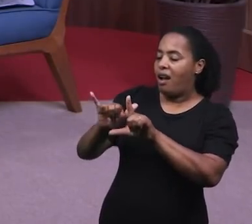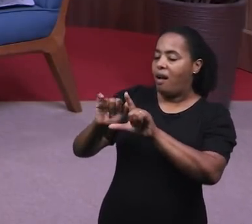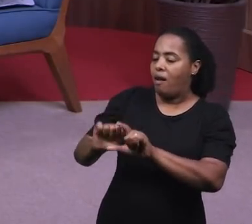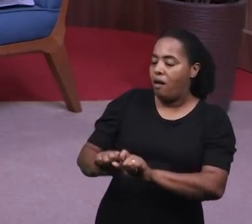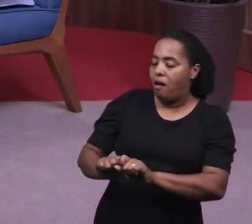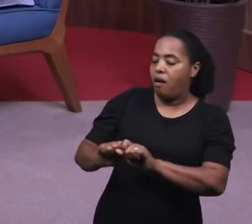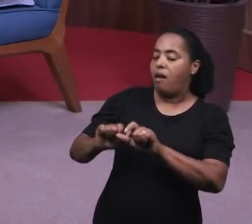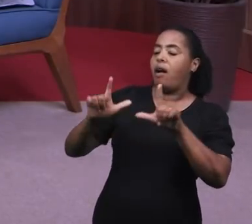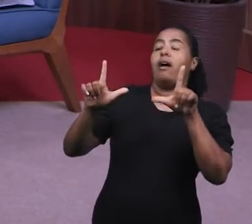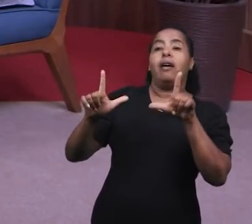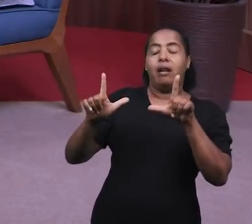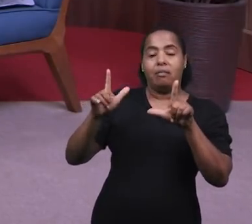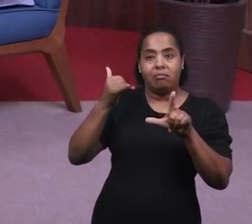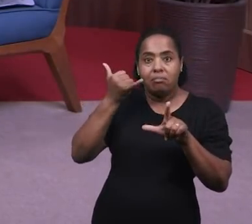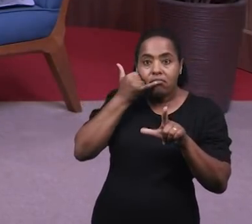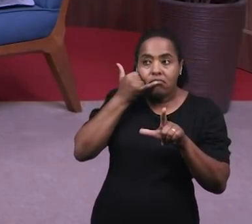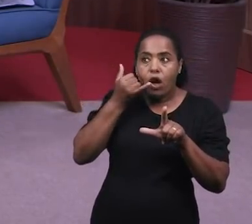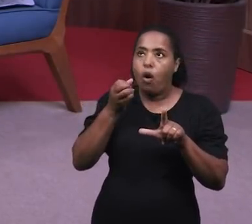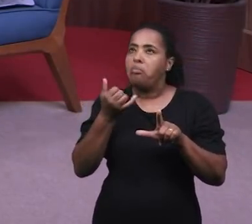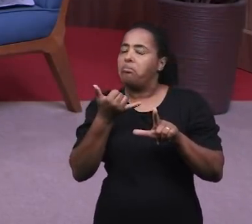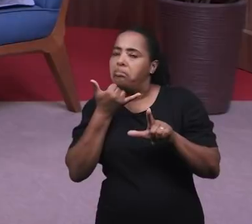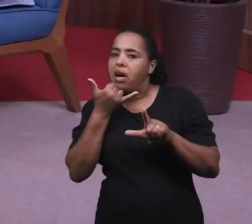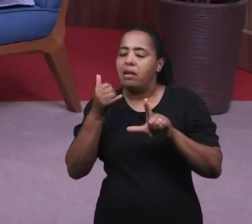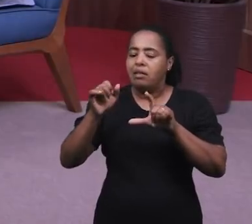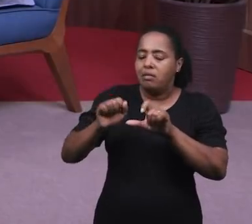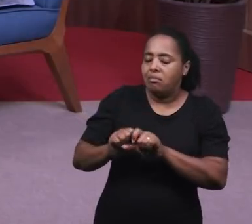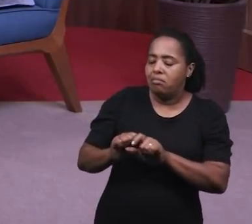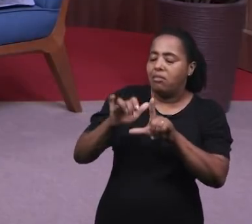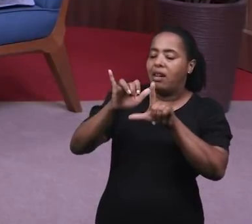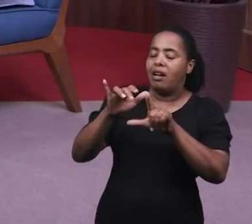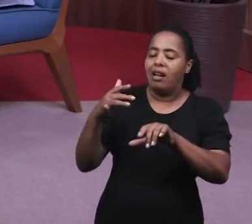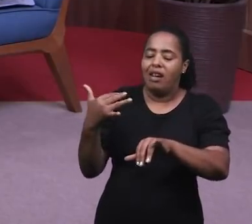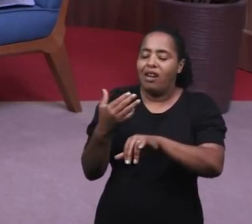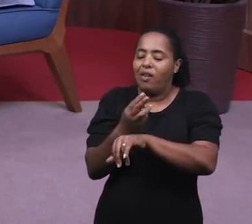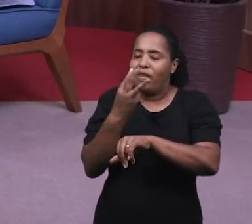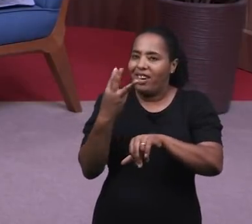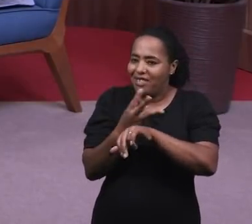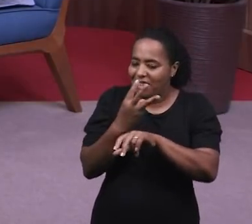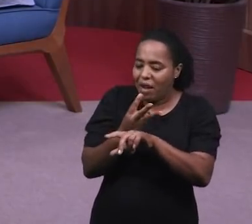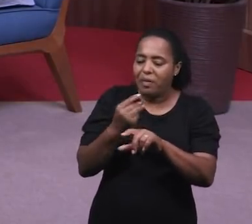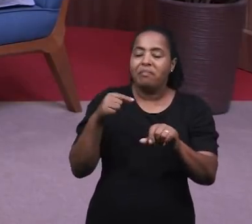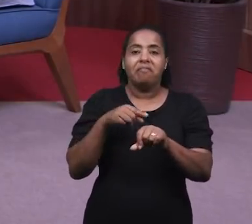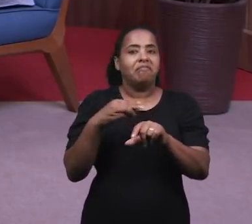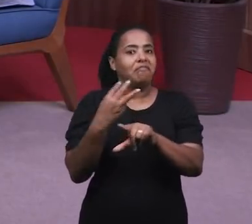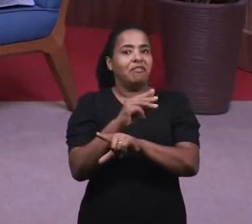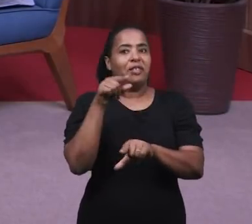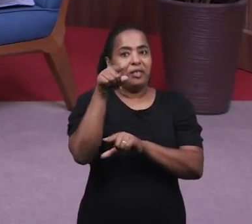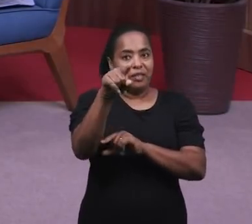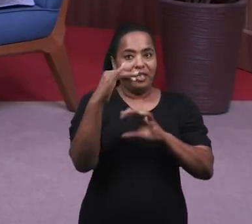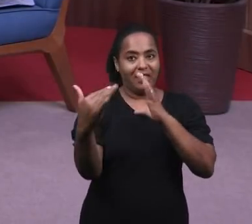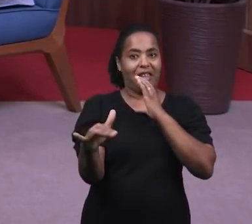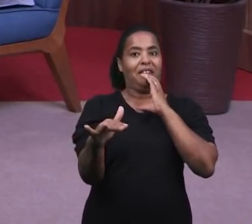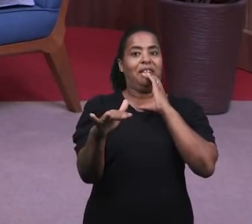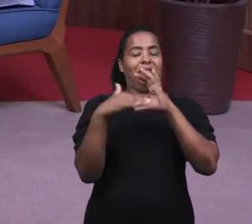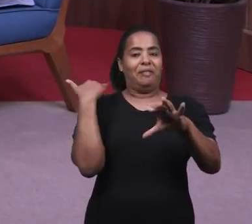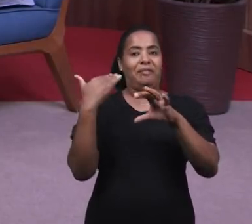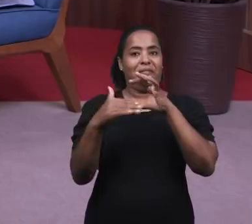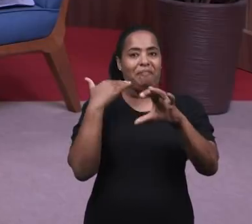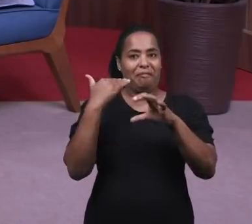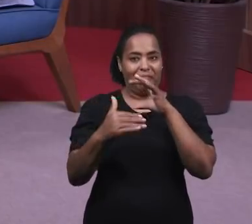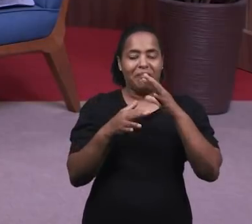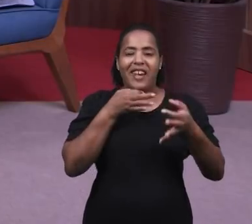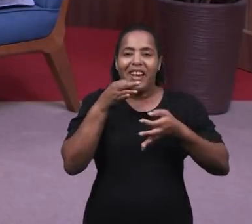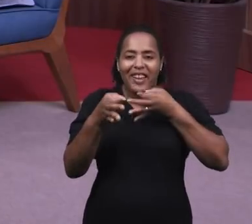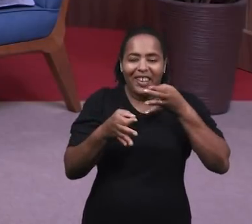ser redirecionado para uma ligação, para o WhatsApp, e no WhatsApp você então nos manda o